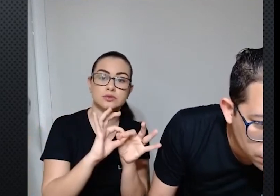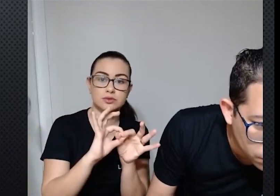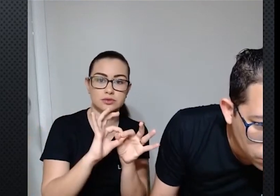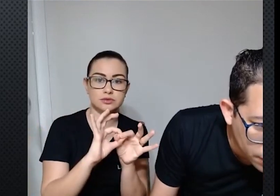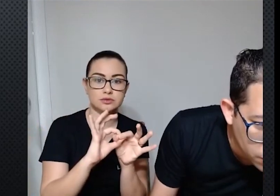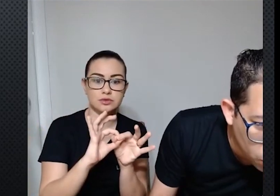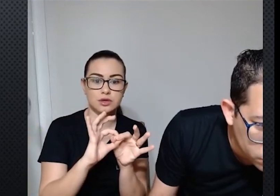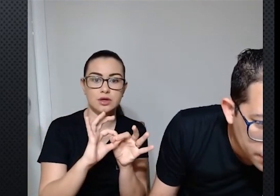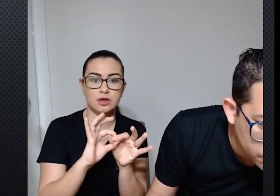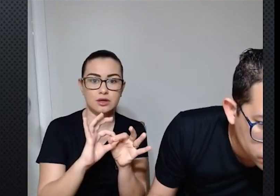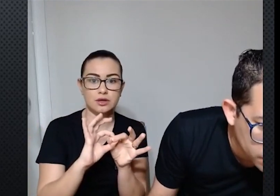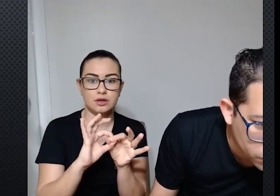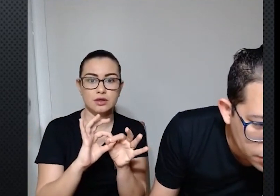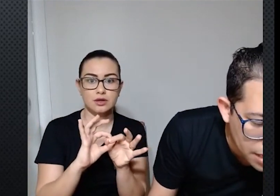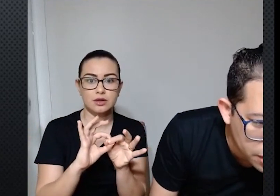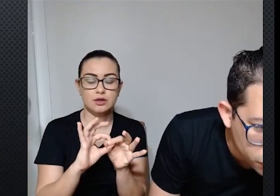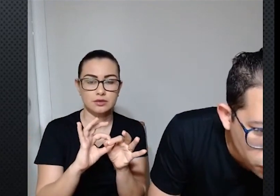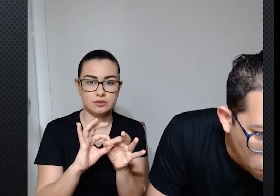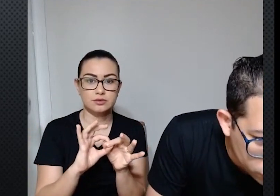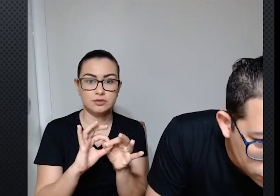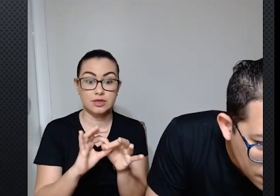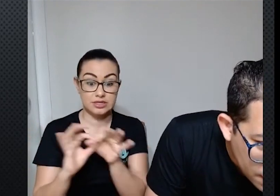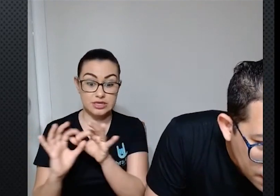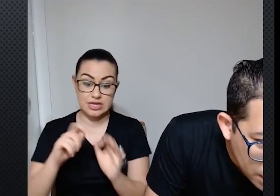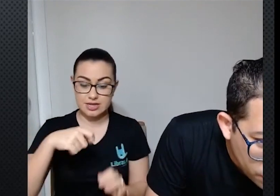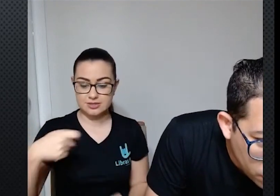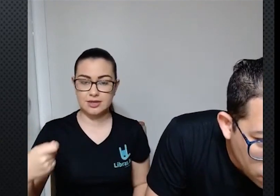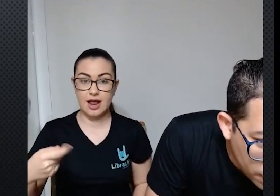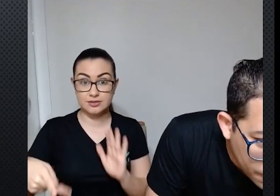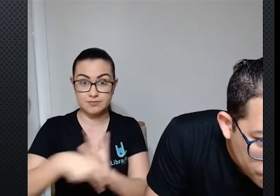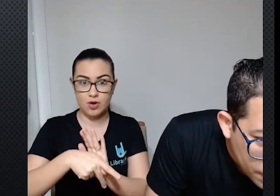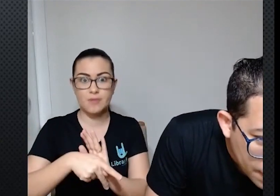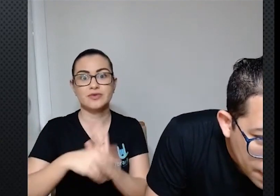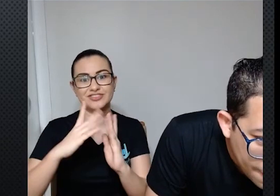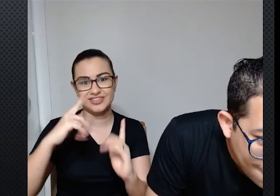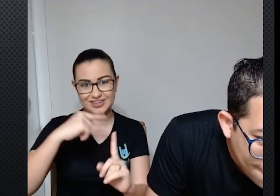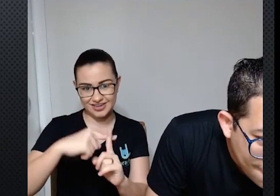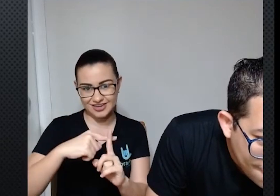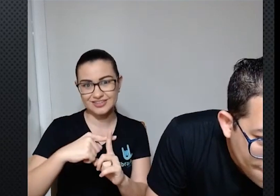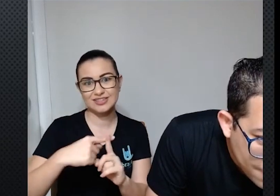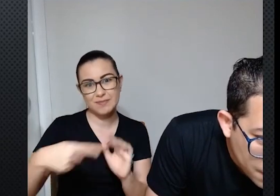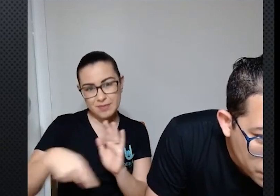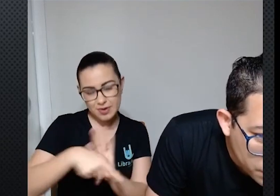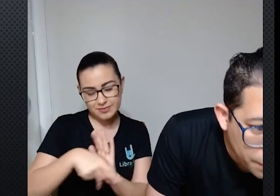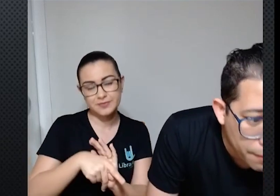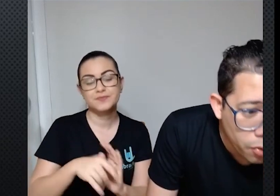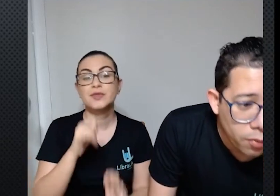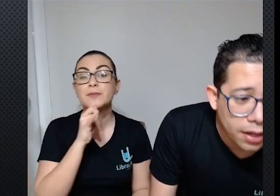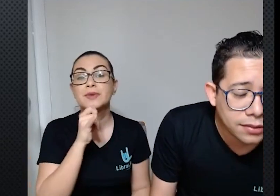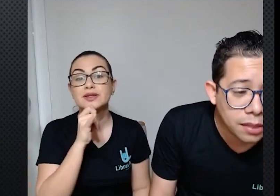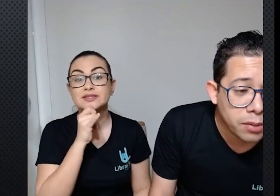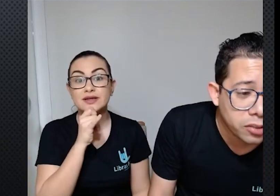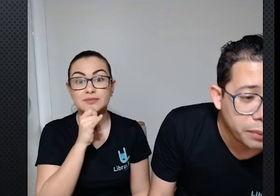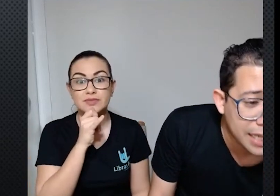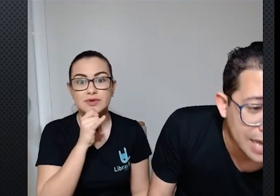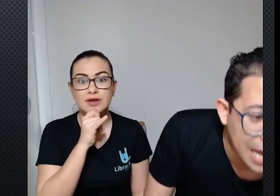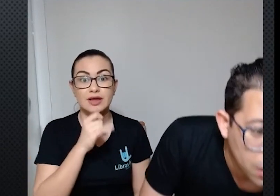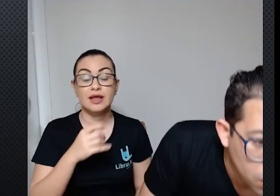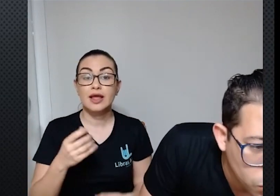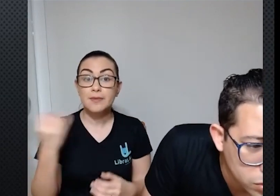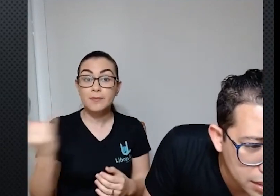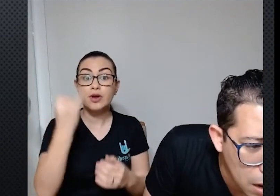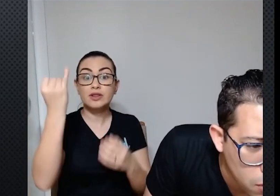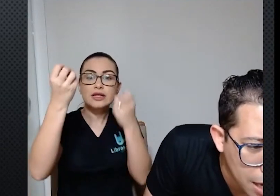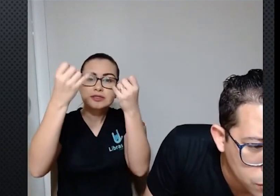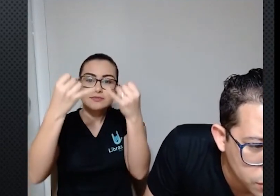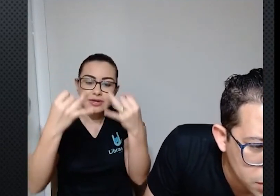sinais nesse contexto, né? Os sinais religiosos. E aí ele falou, olha, por exemplo, é bom sempre explicar